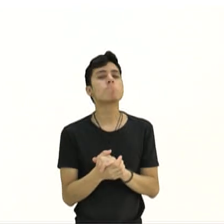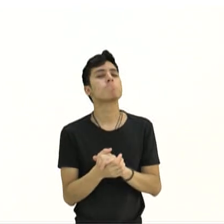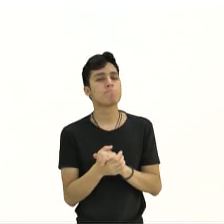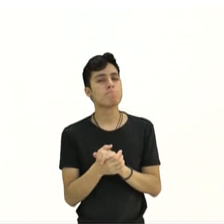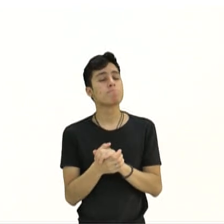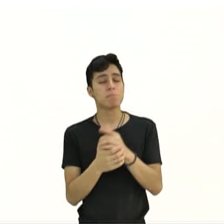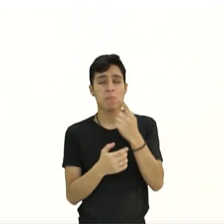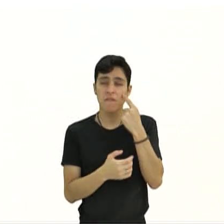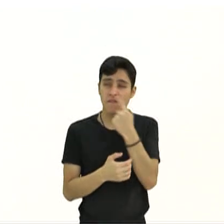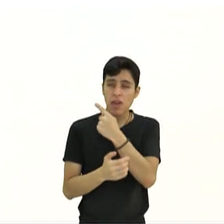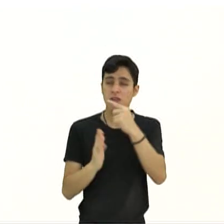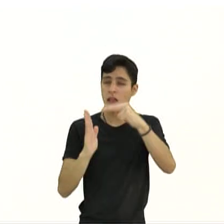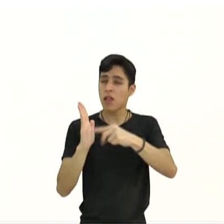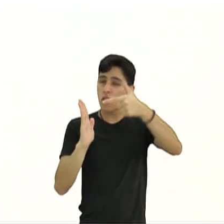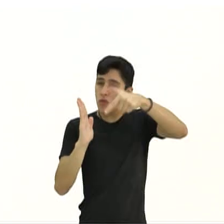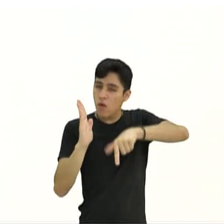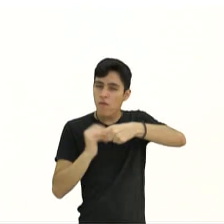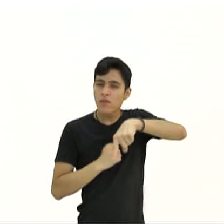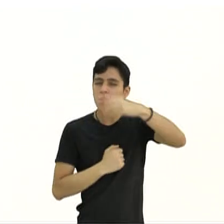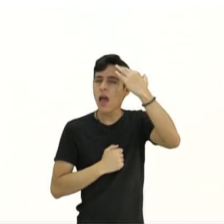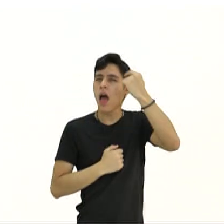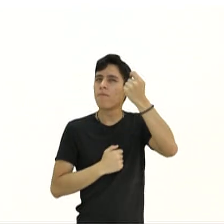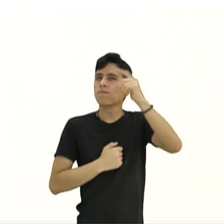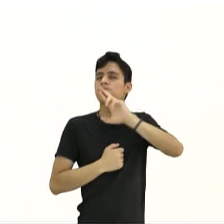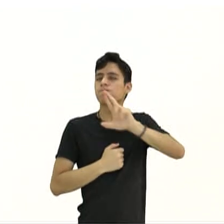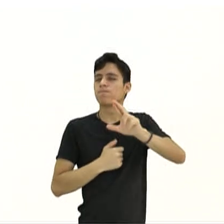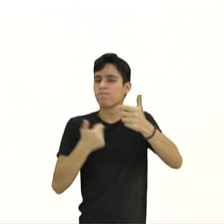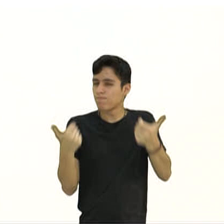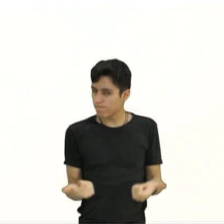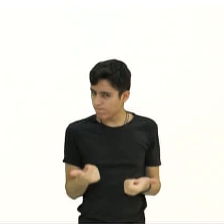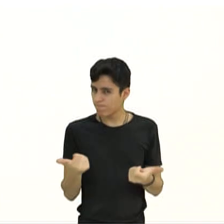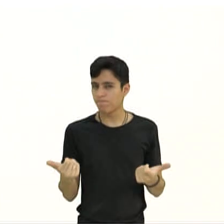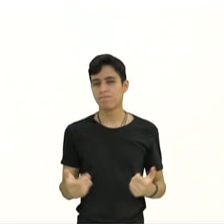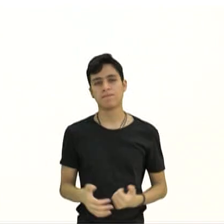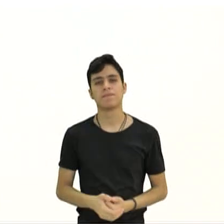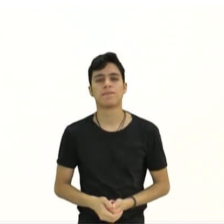bem atenção, você já sabe a resposta, então responda.